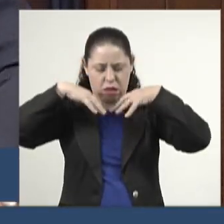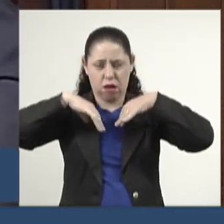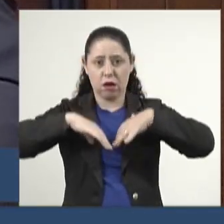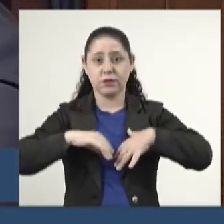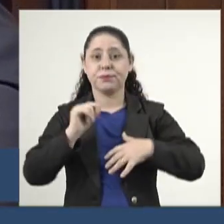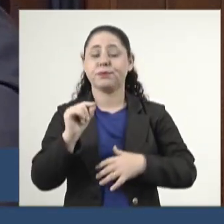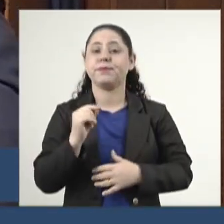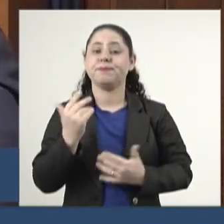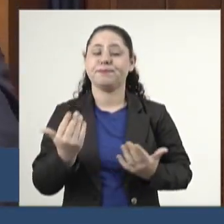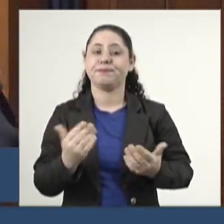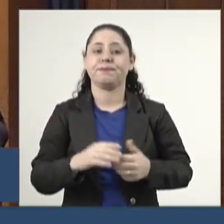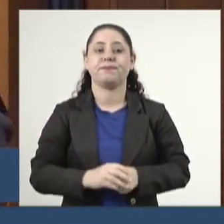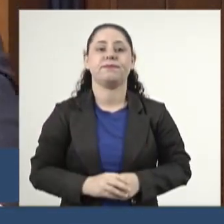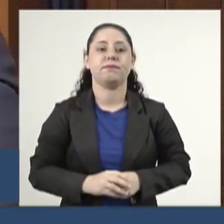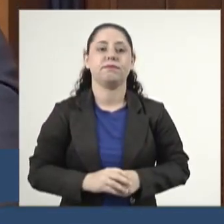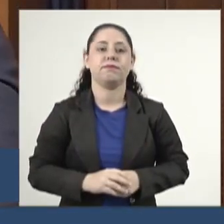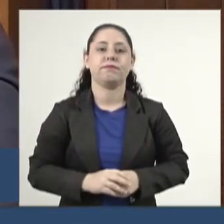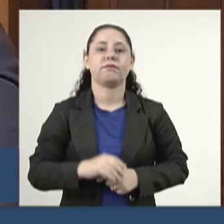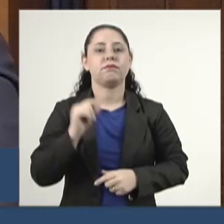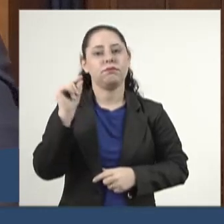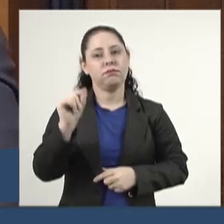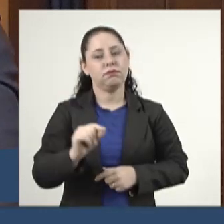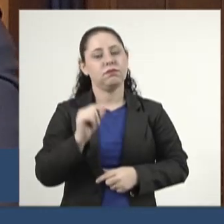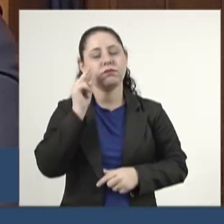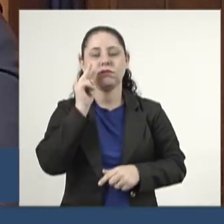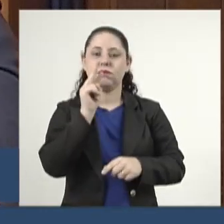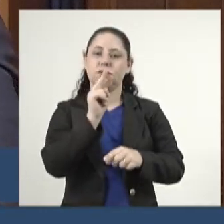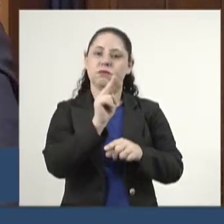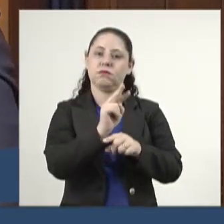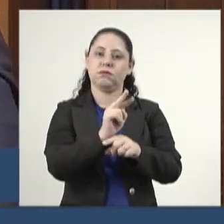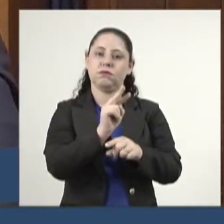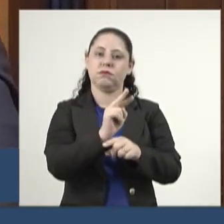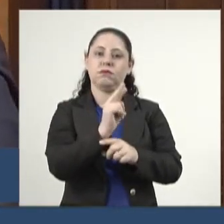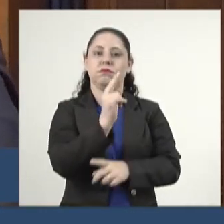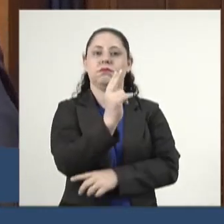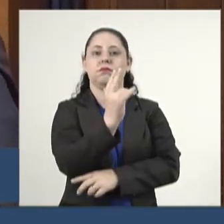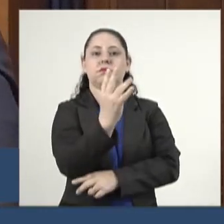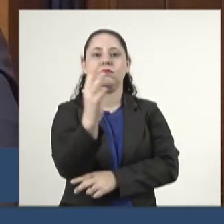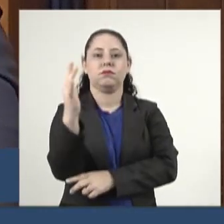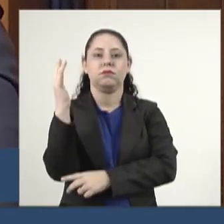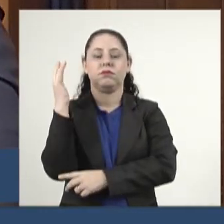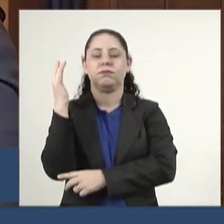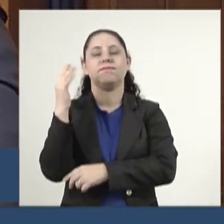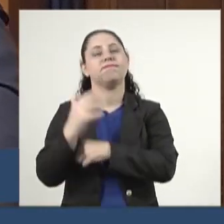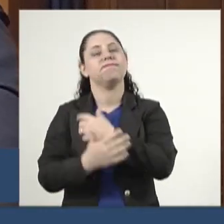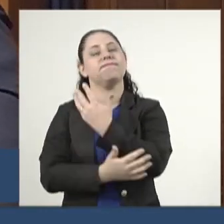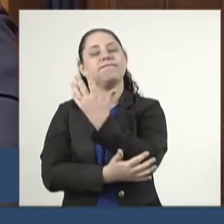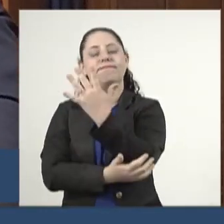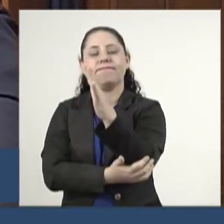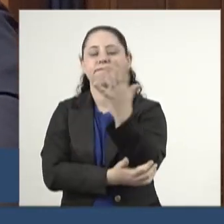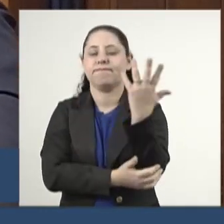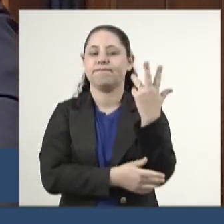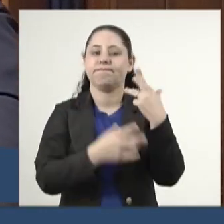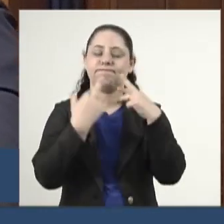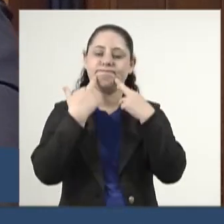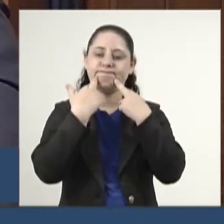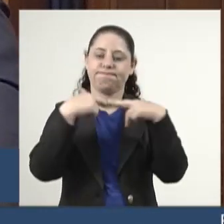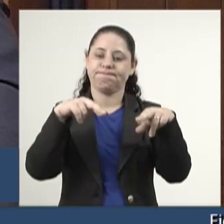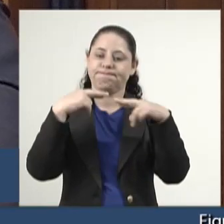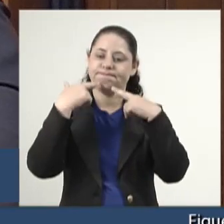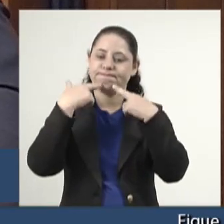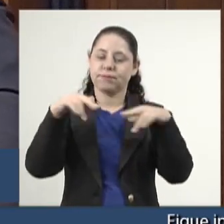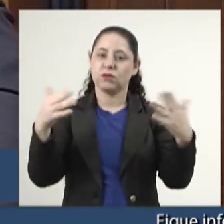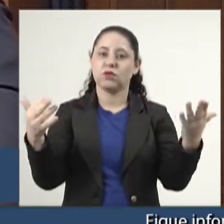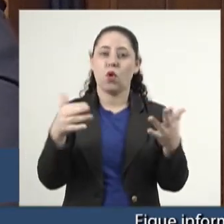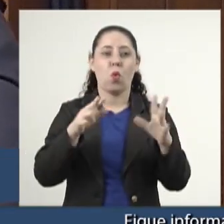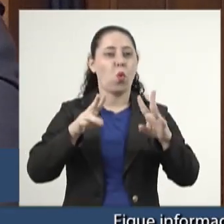Então, essa questão do cuidado do meio ambiente é uma questão que é reclamada hoje